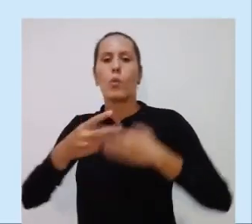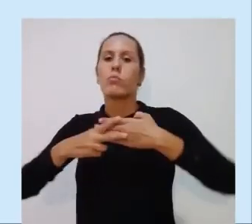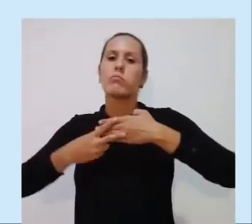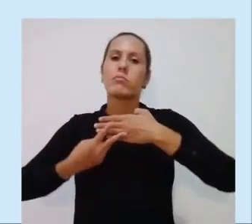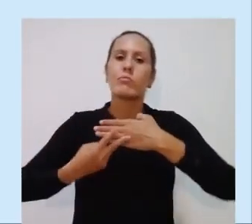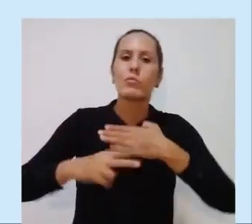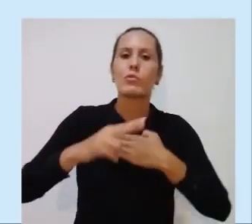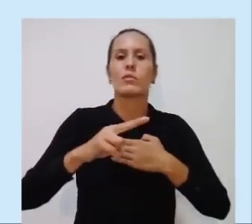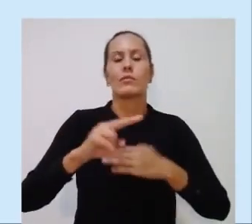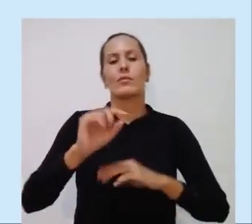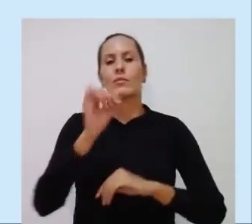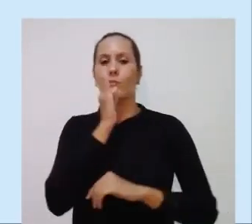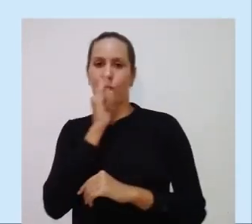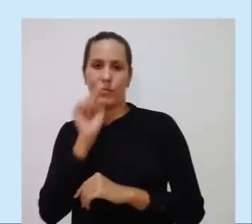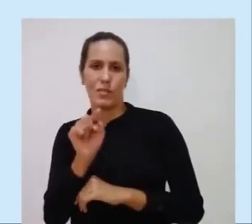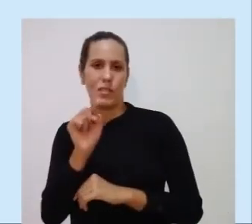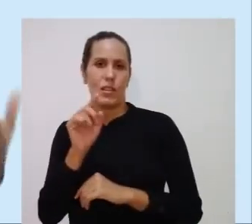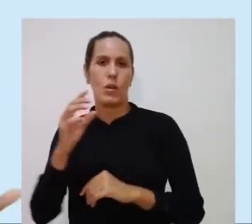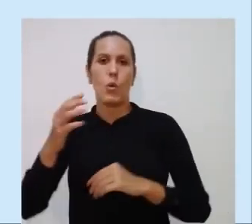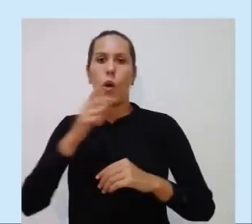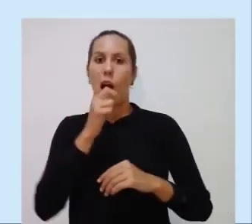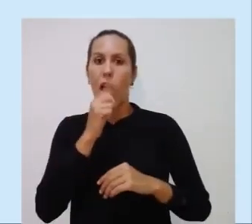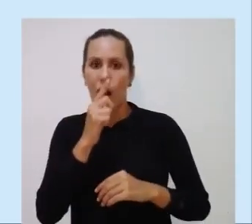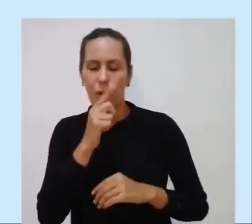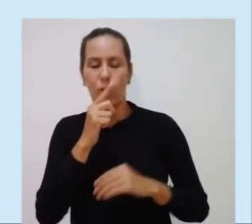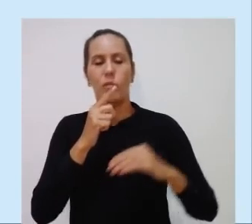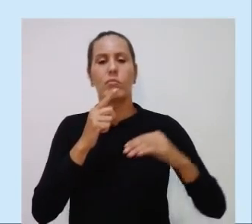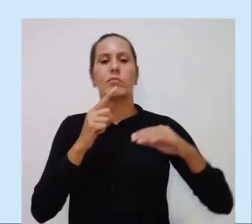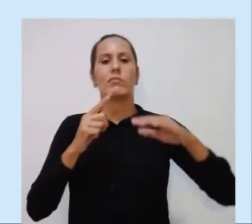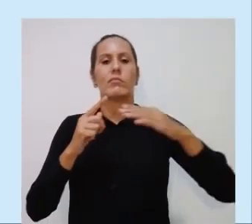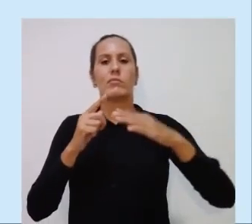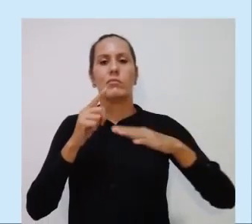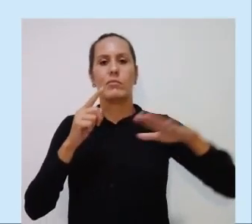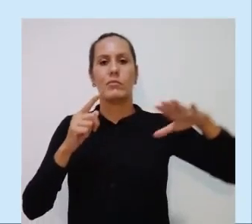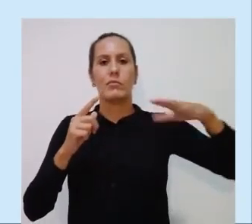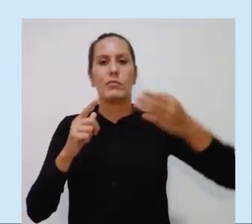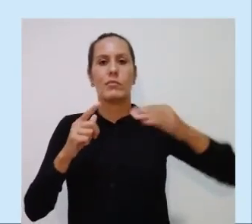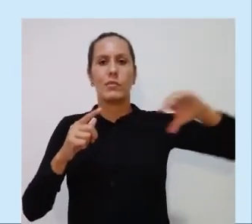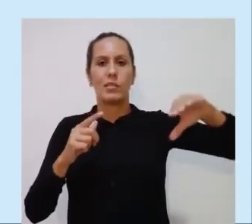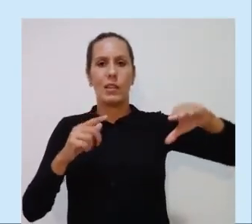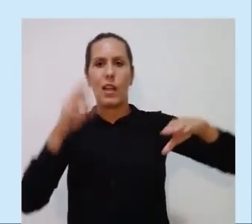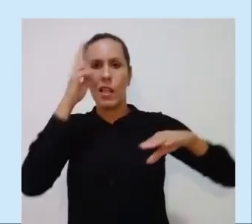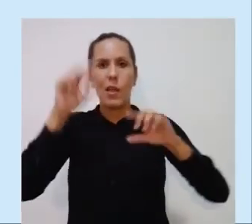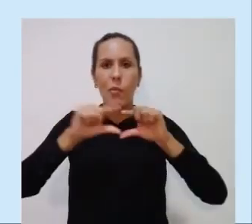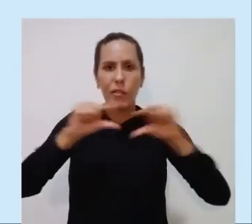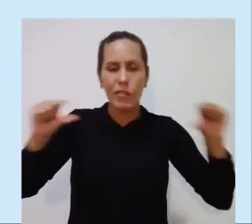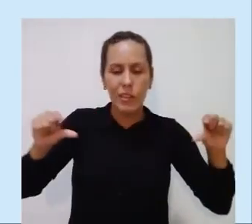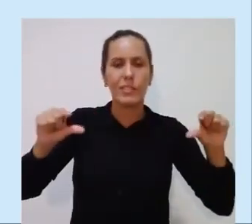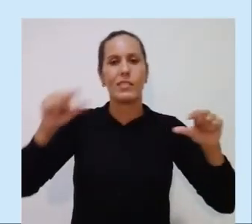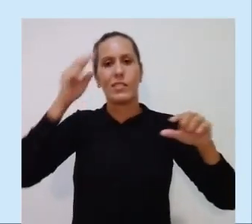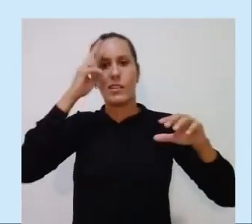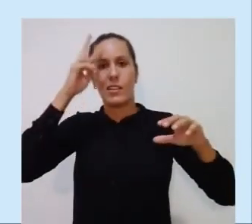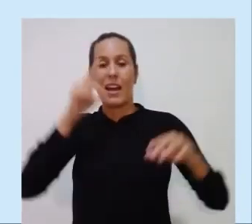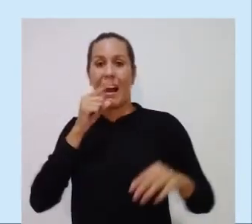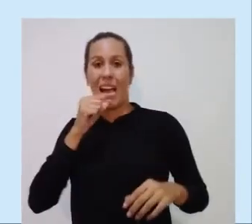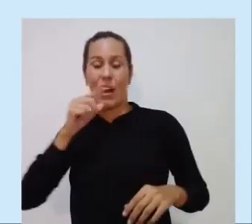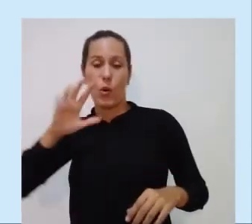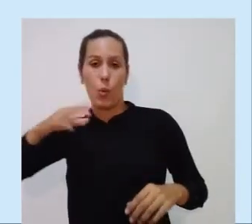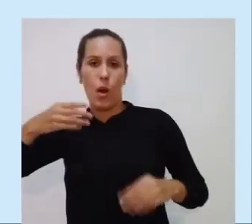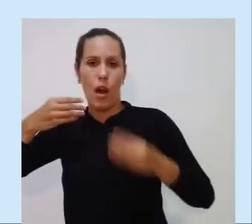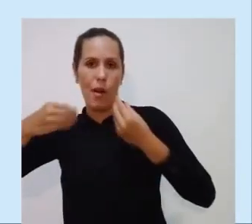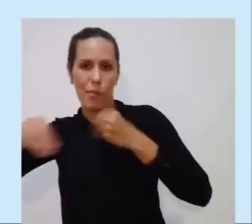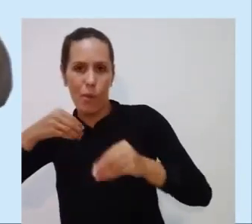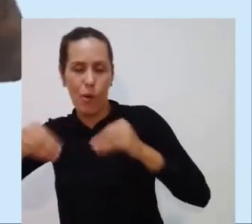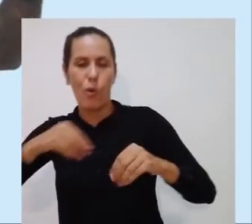dessas intempéries. Então quando a água ela bate em alguma rocha, você tem certeza que você já ouviu aquele ditado: água mole, pedra